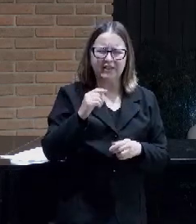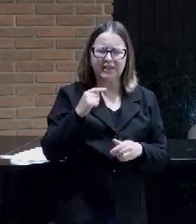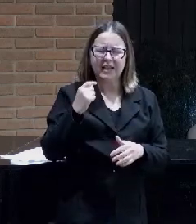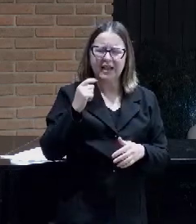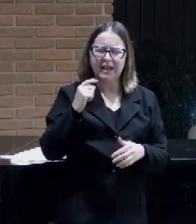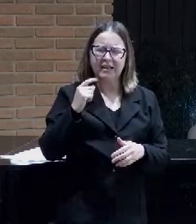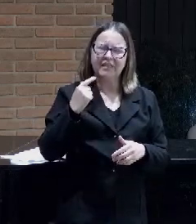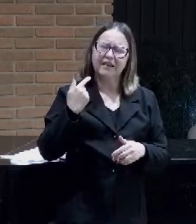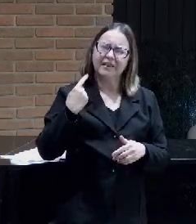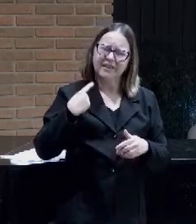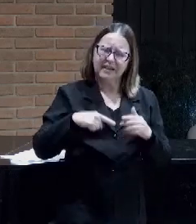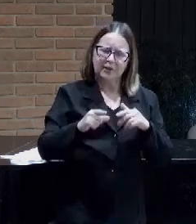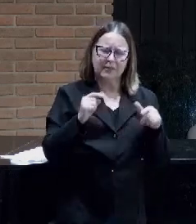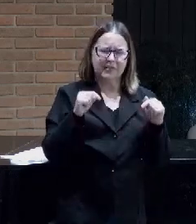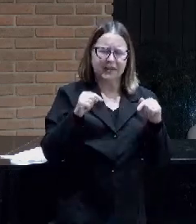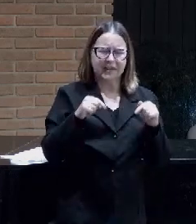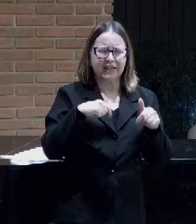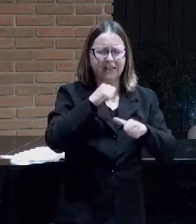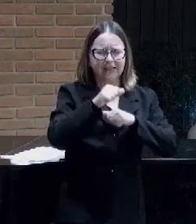Jesus. Amém.